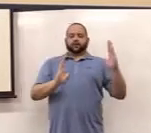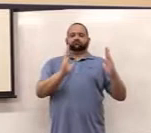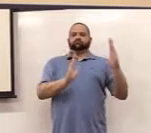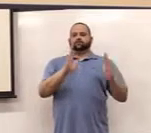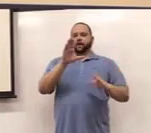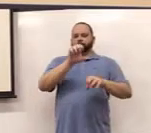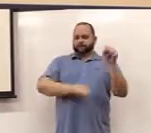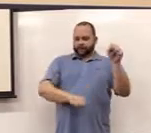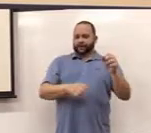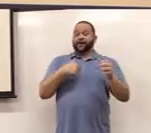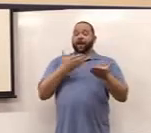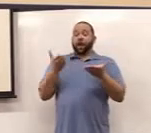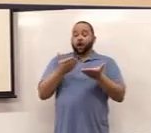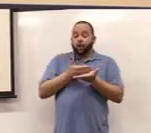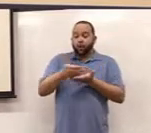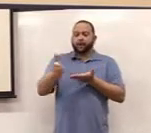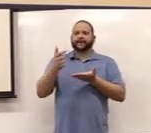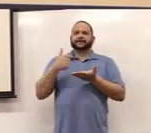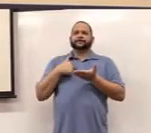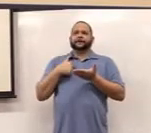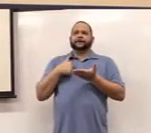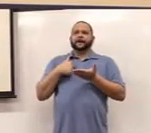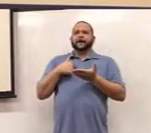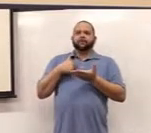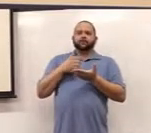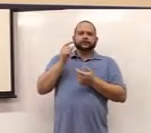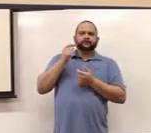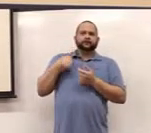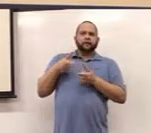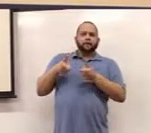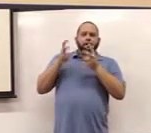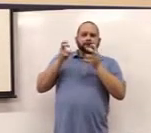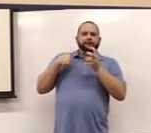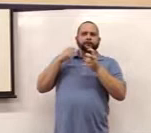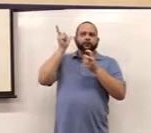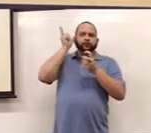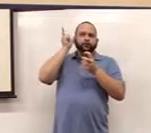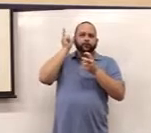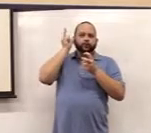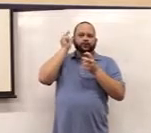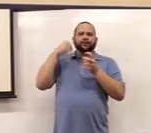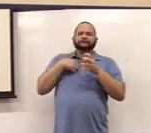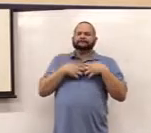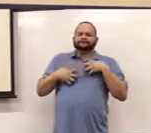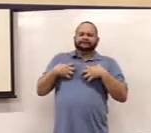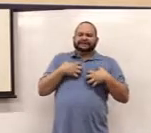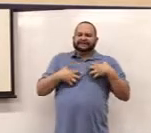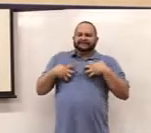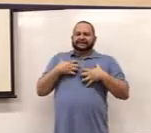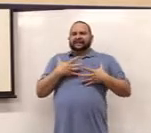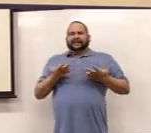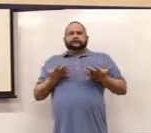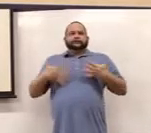começam a aparecer os primeiros sintomas de surdez do Beethoven. Ele começa a ficar meio angustiado com isso,